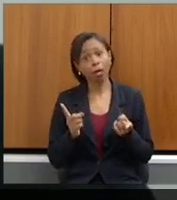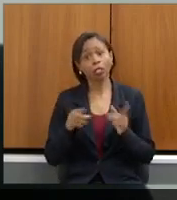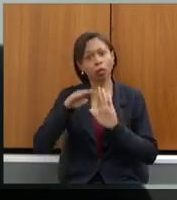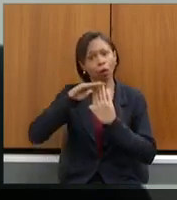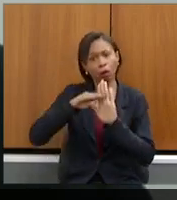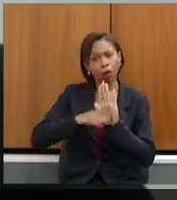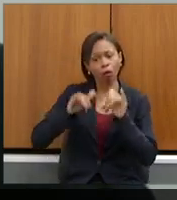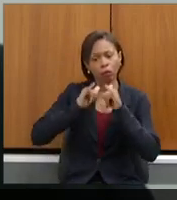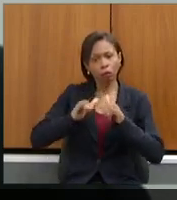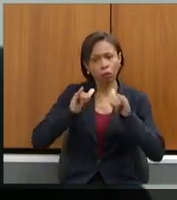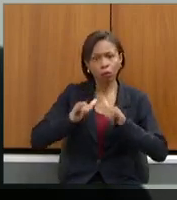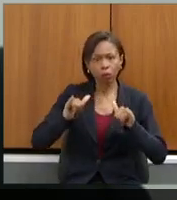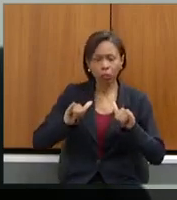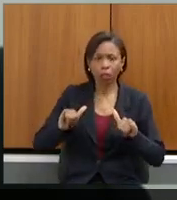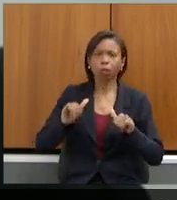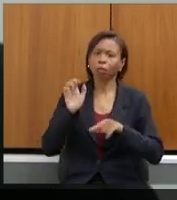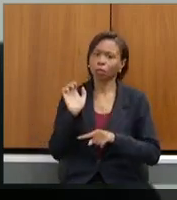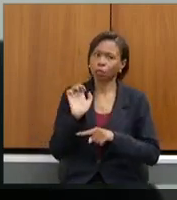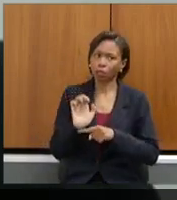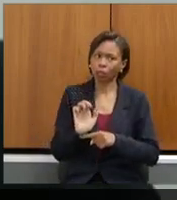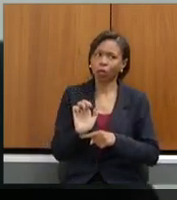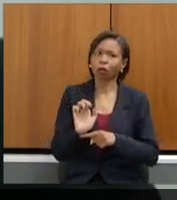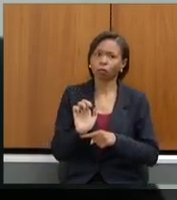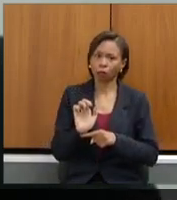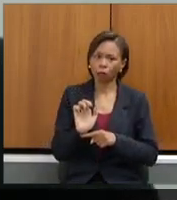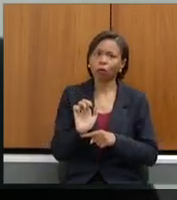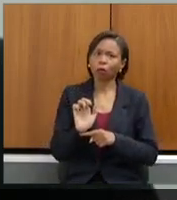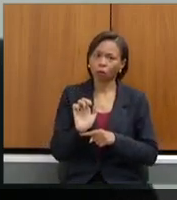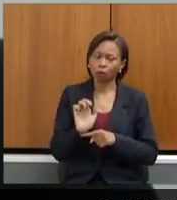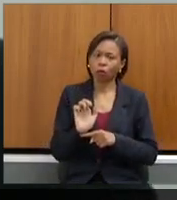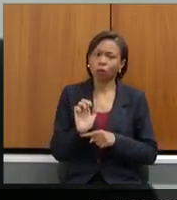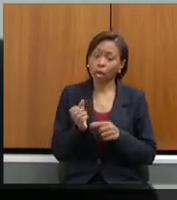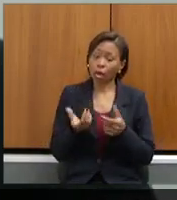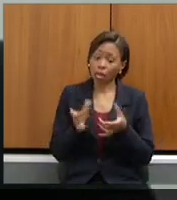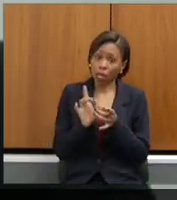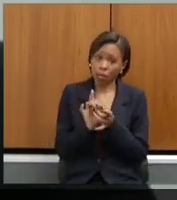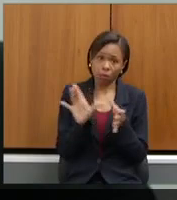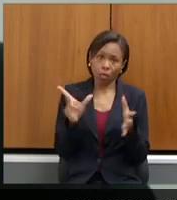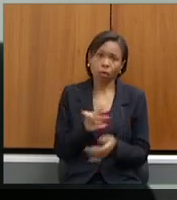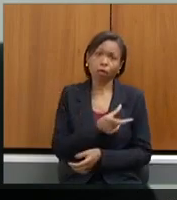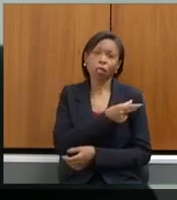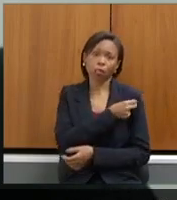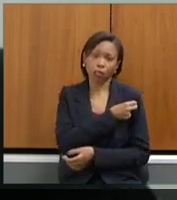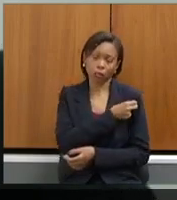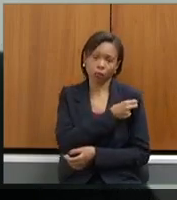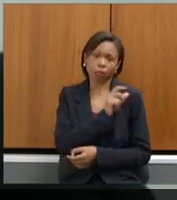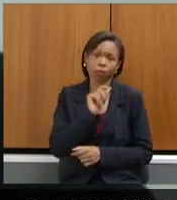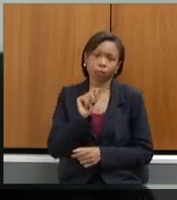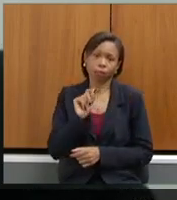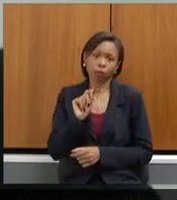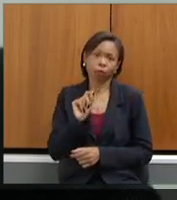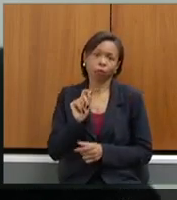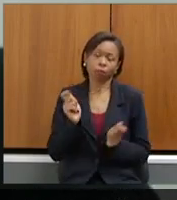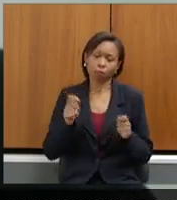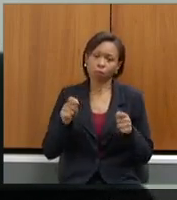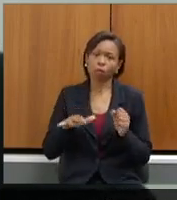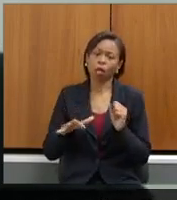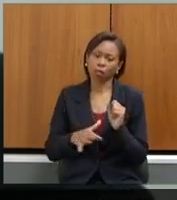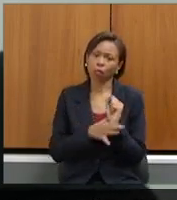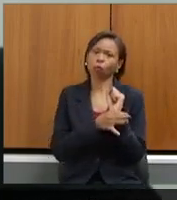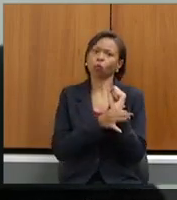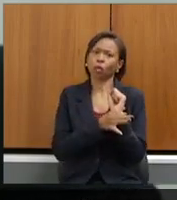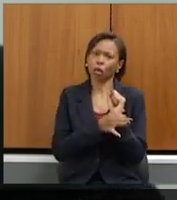de liberação de vacinas para aquisição que mais cedo ou mais tarde E tu vai acontecer E aí colocarmos as forças de segurança